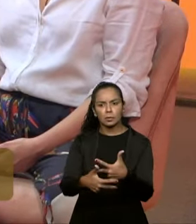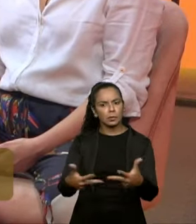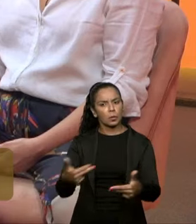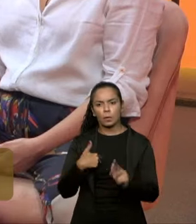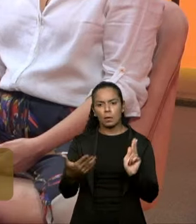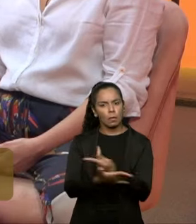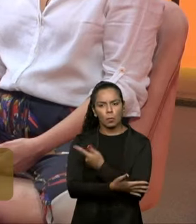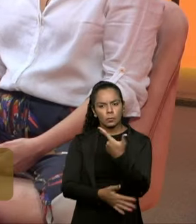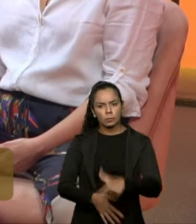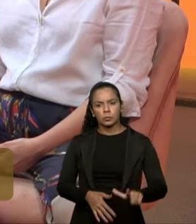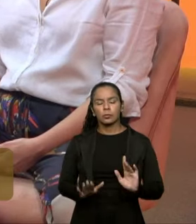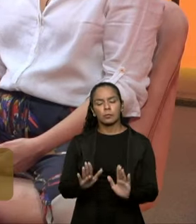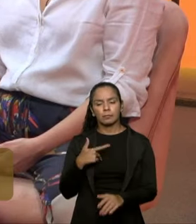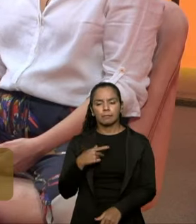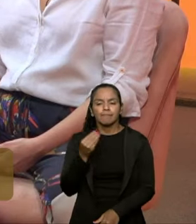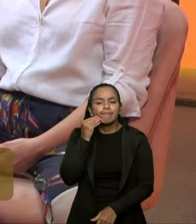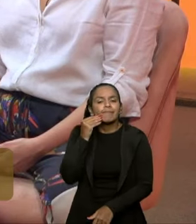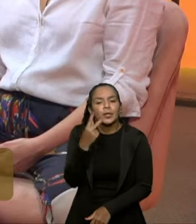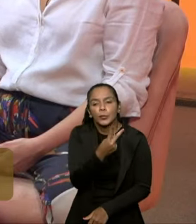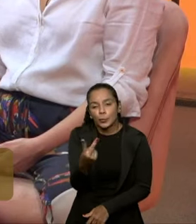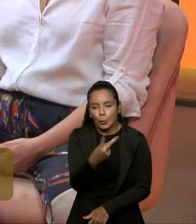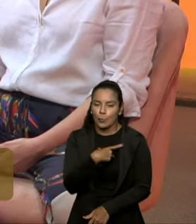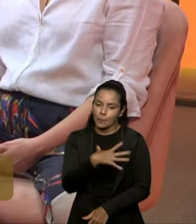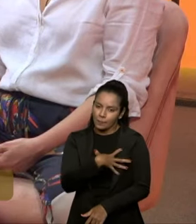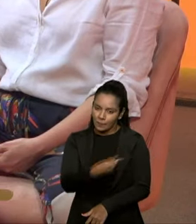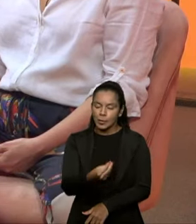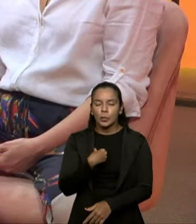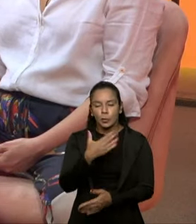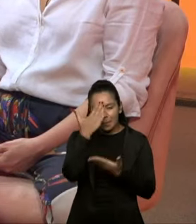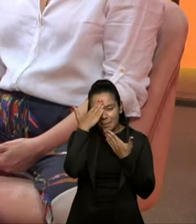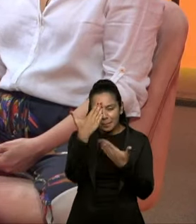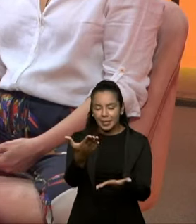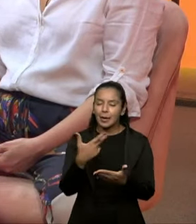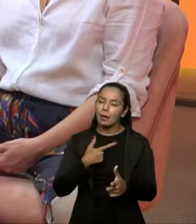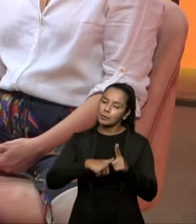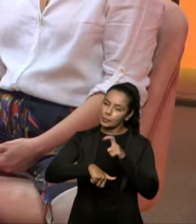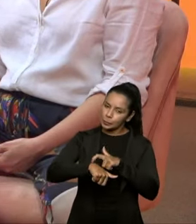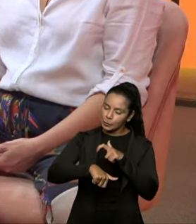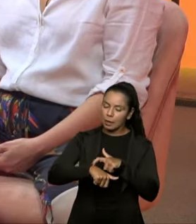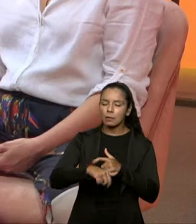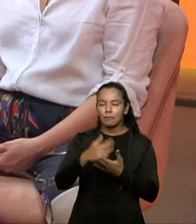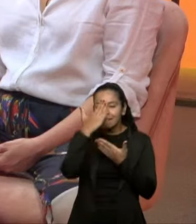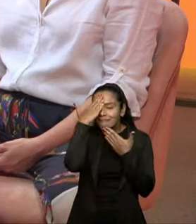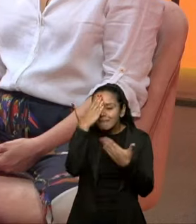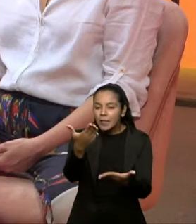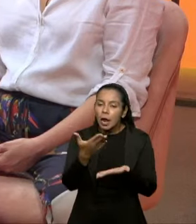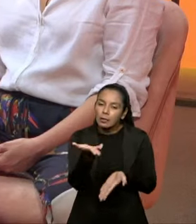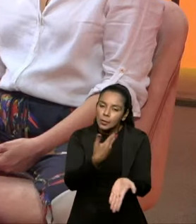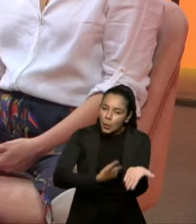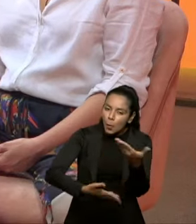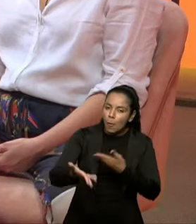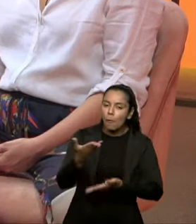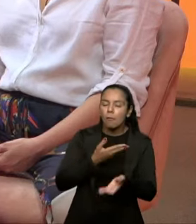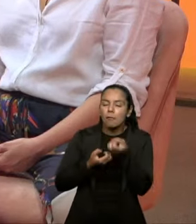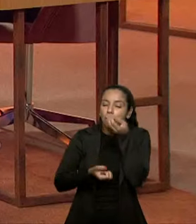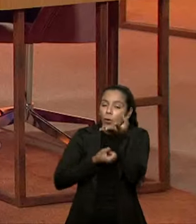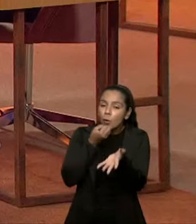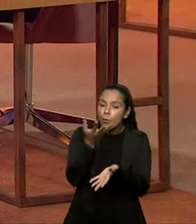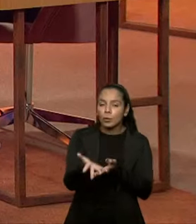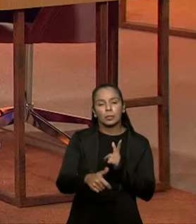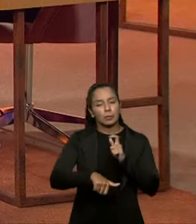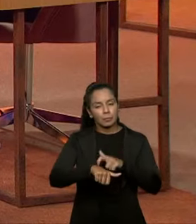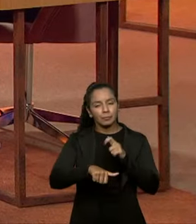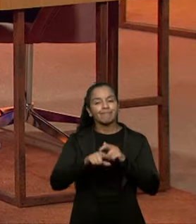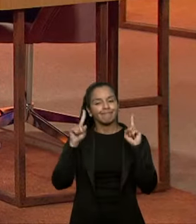aconteçam mais. Beijo nos seus filhotes, tá? Muito obrigada pelo seu tempo, muito obrigada por compartilhar com a gente um momento